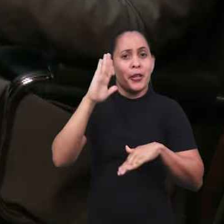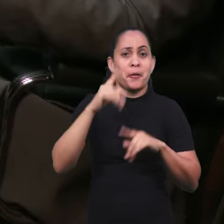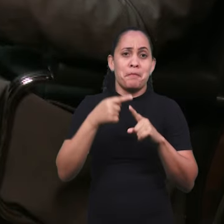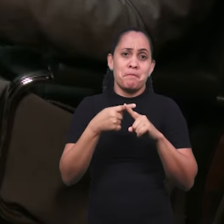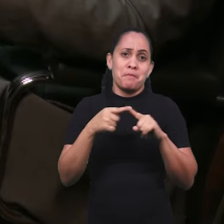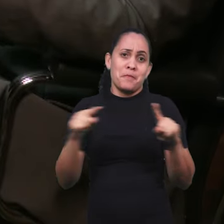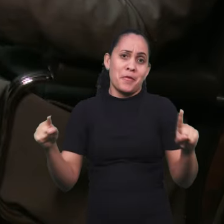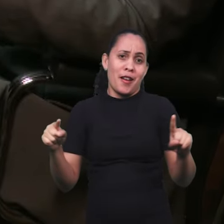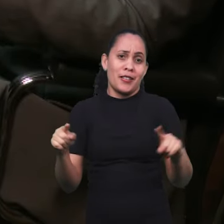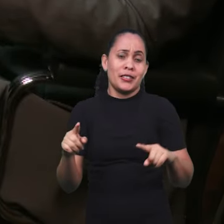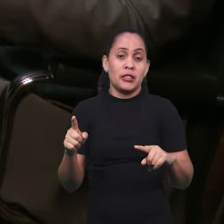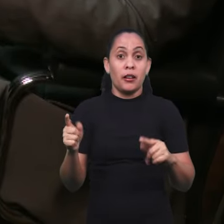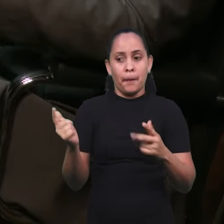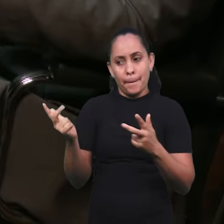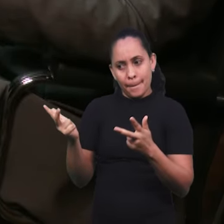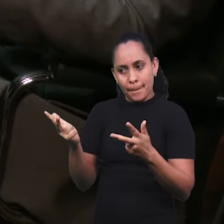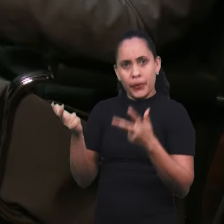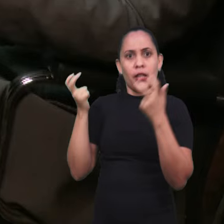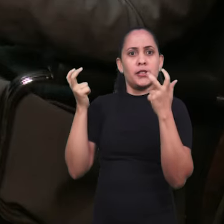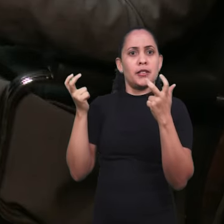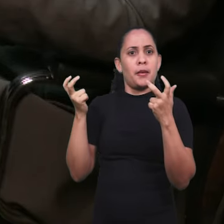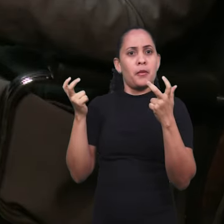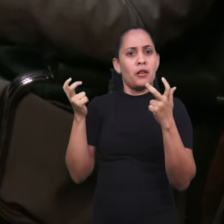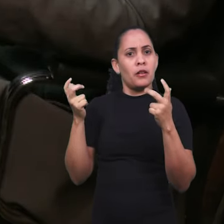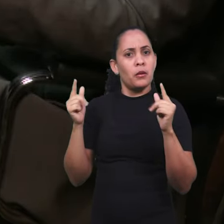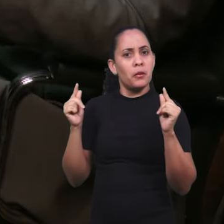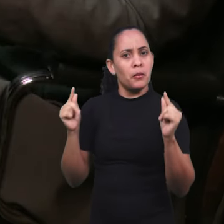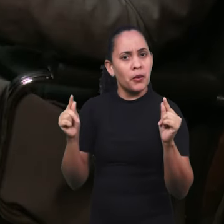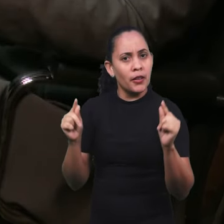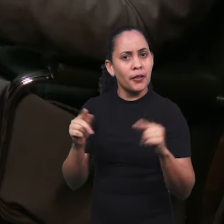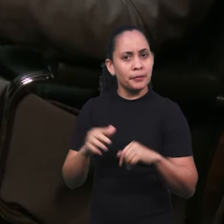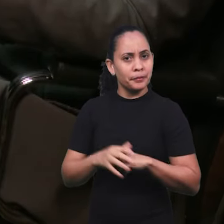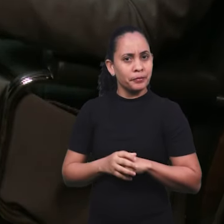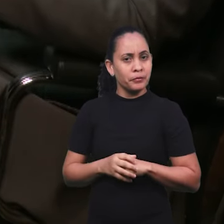mas eventualmente ele tinha uma percepção